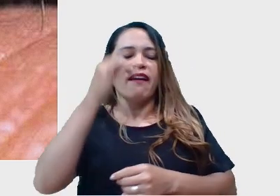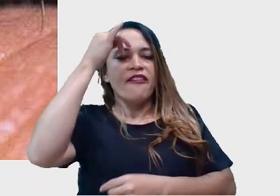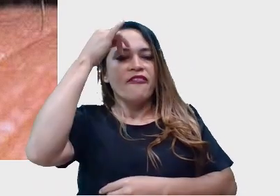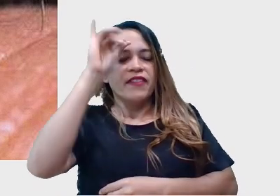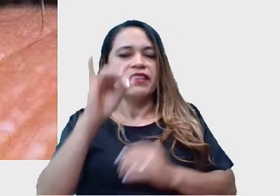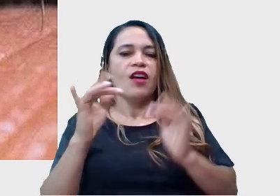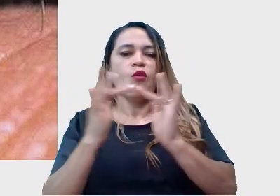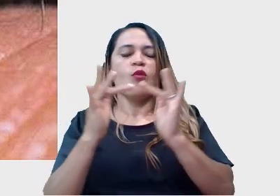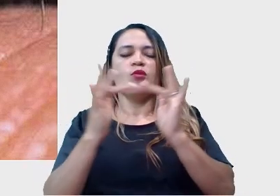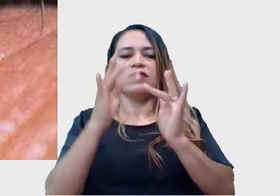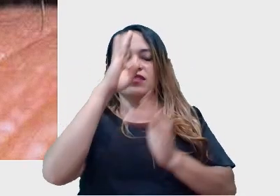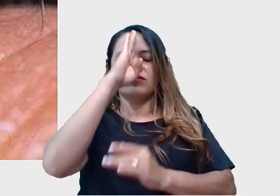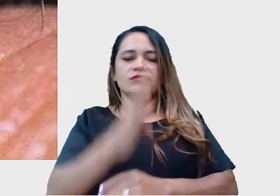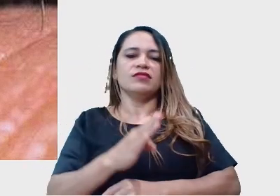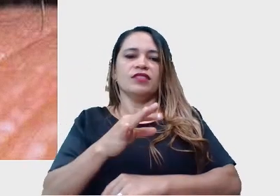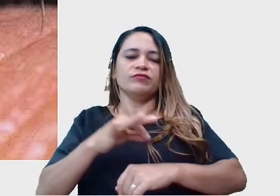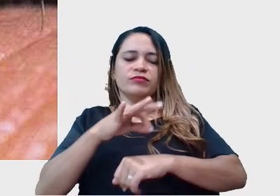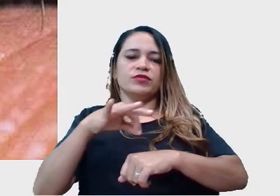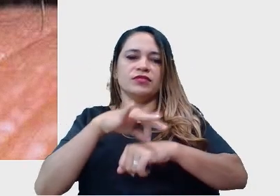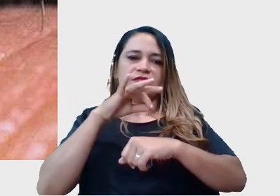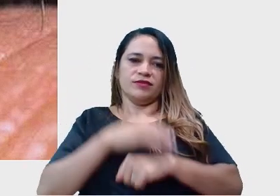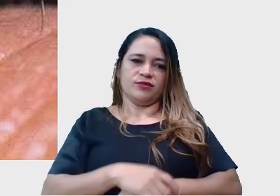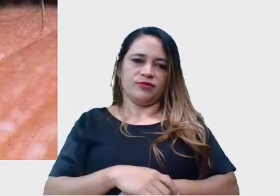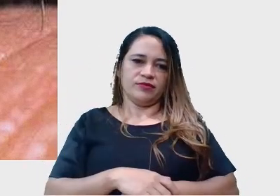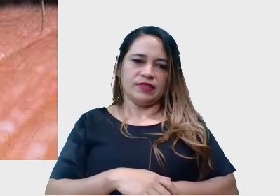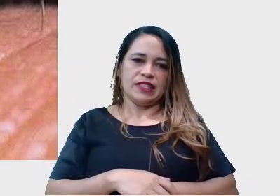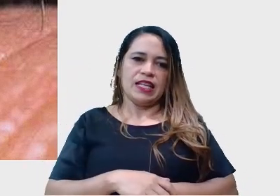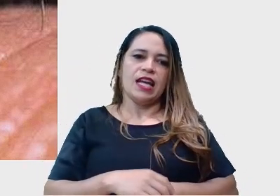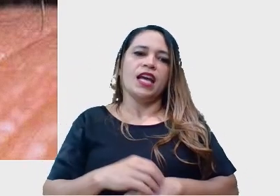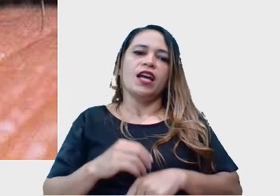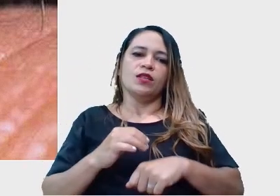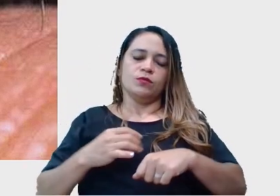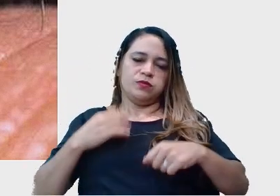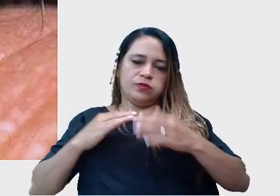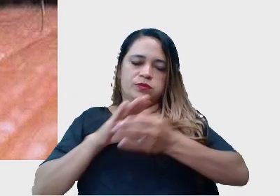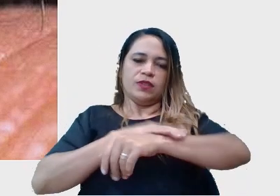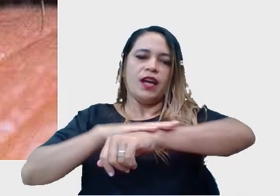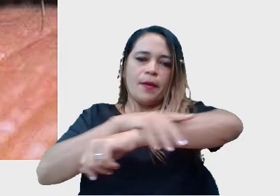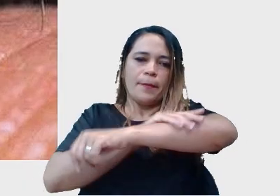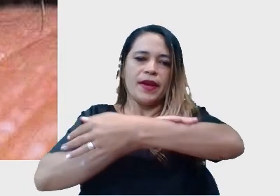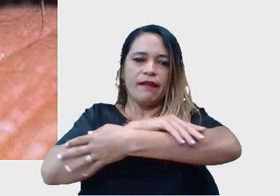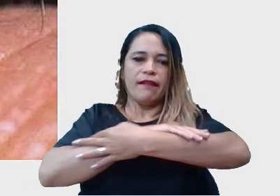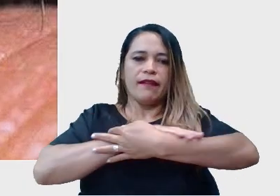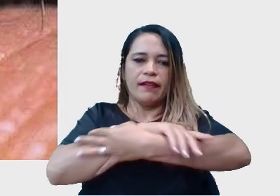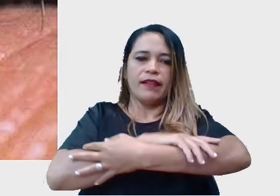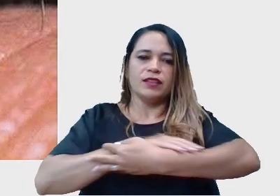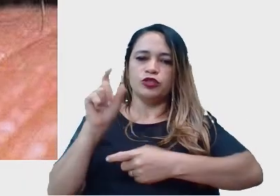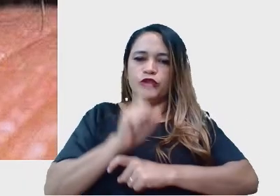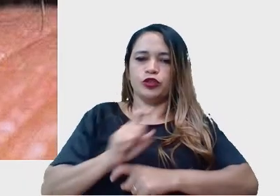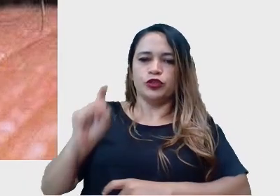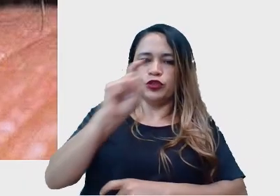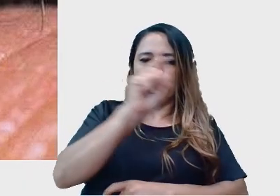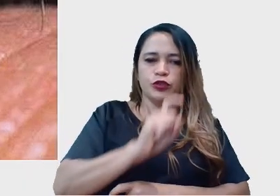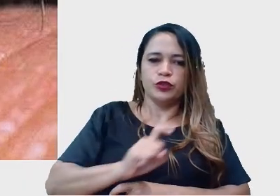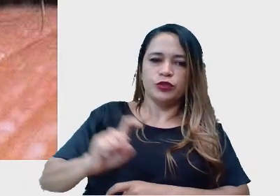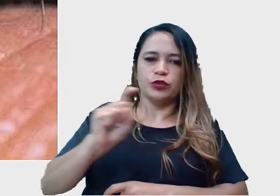evitar o contato direto com o mosquito. Então, o uso de repelentes é importante, o uso de inseticidas é importante,